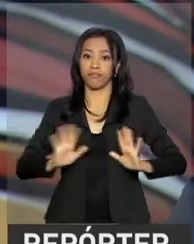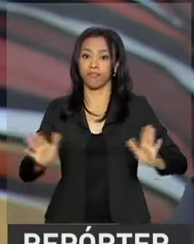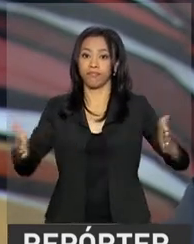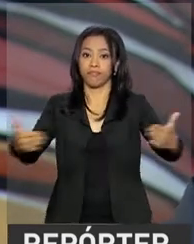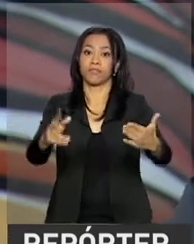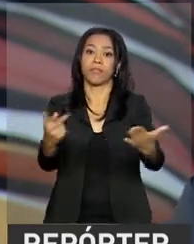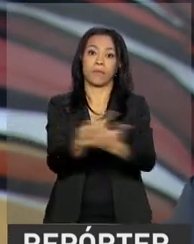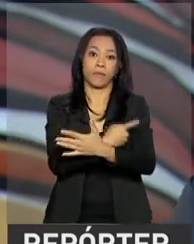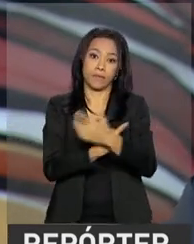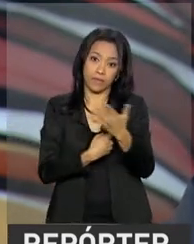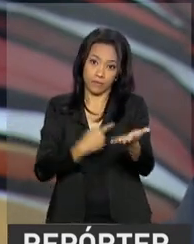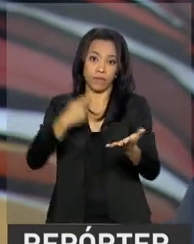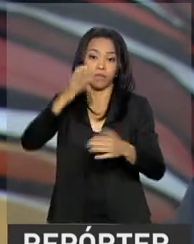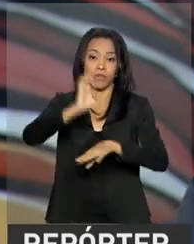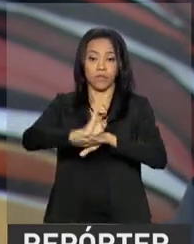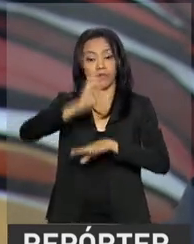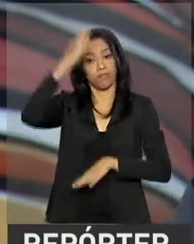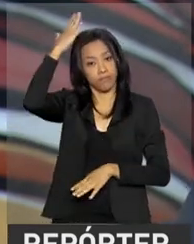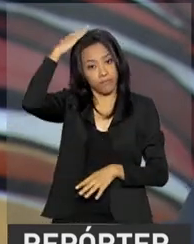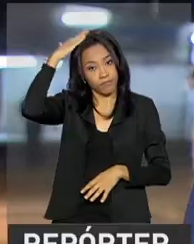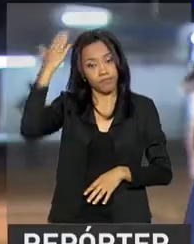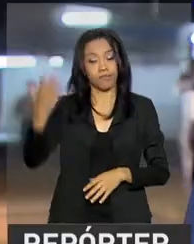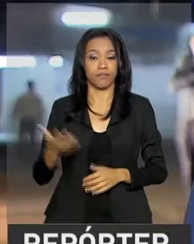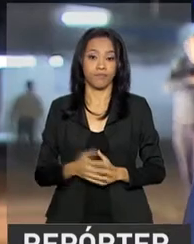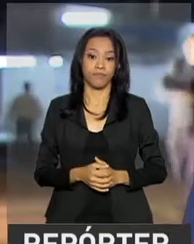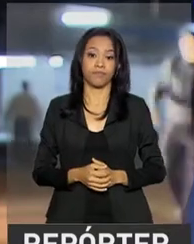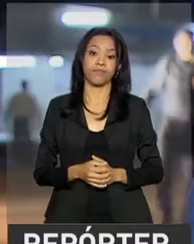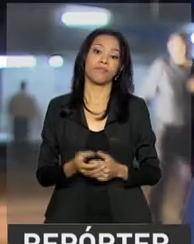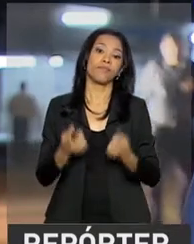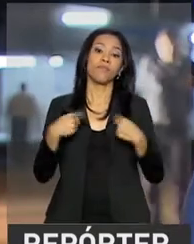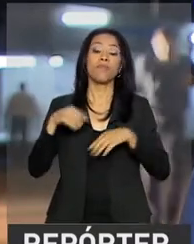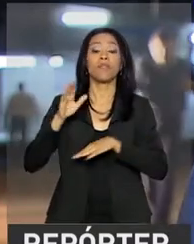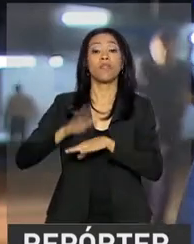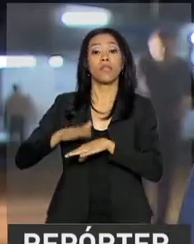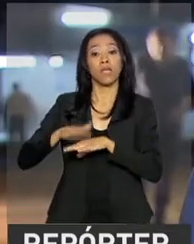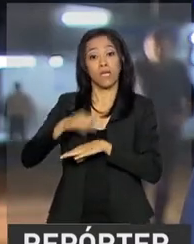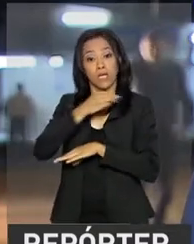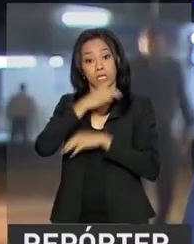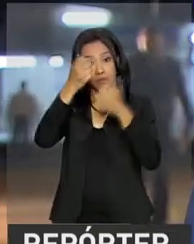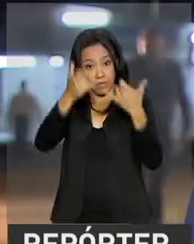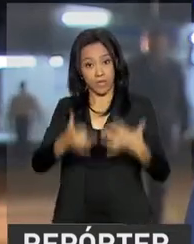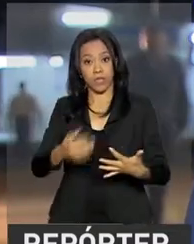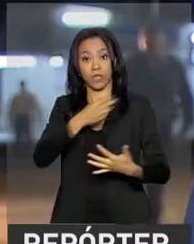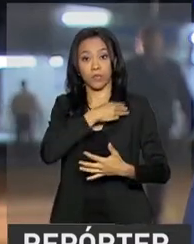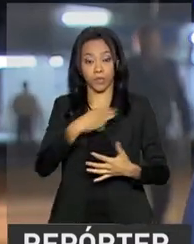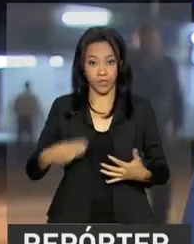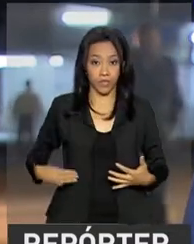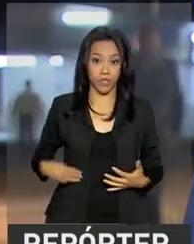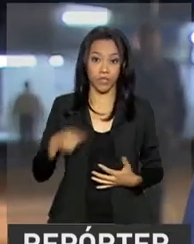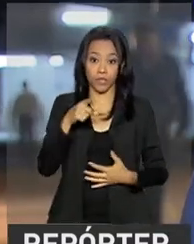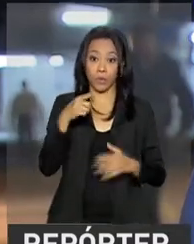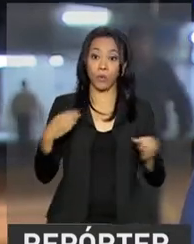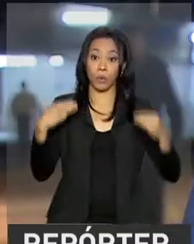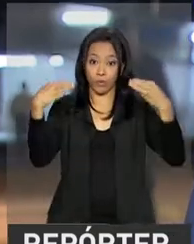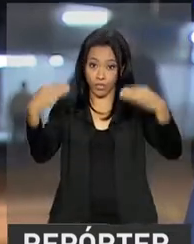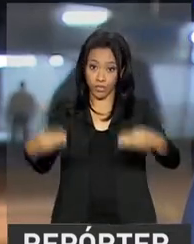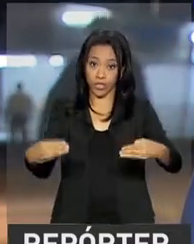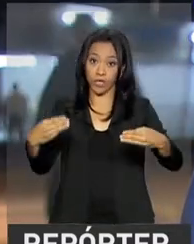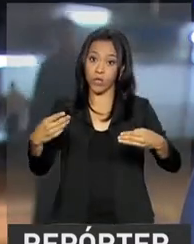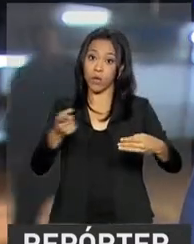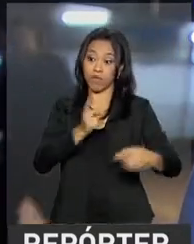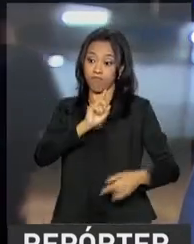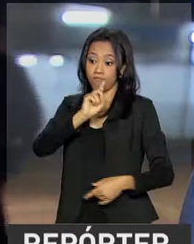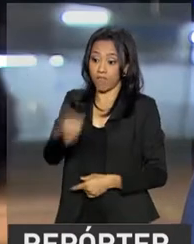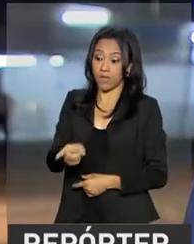isso pra que ela não ocorra novamente ainda segundo sarney filho o ministério do meio ambiente determinou ao ibama